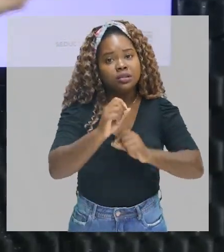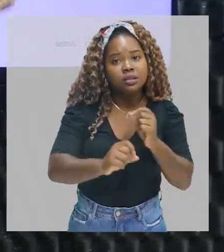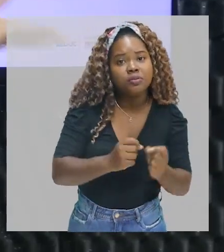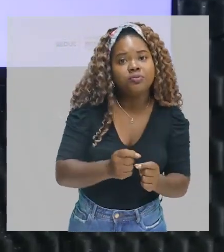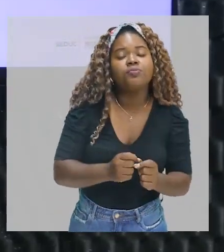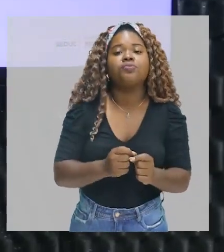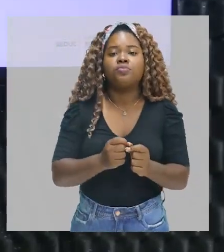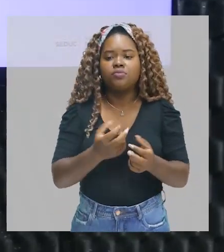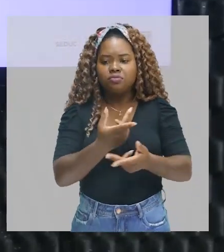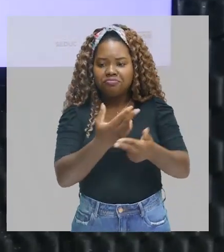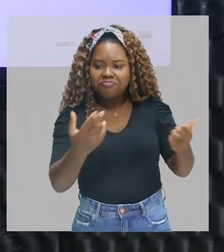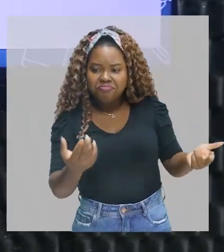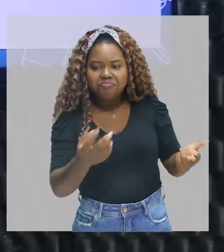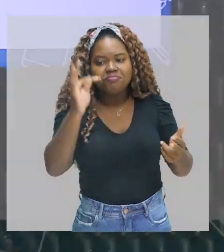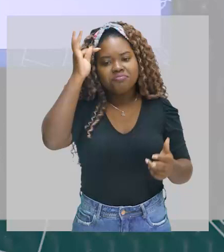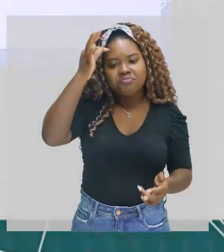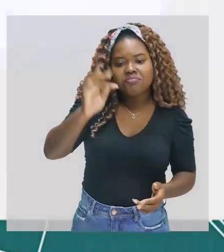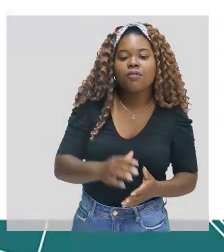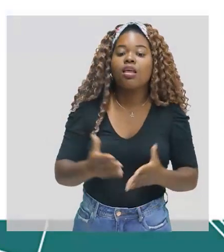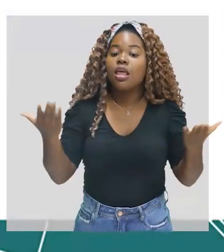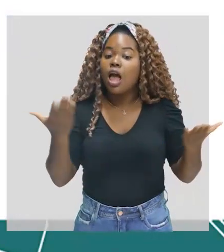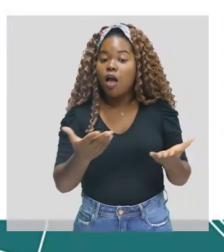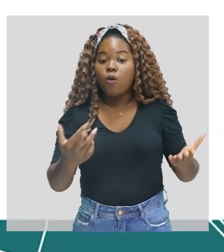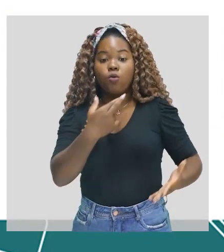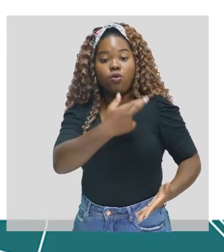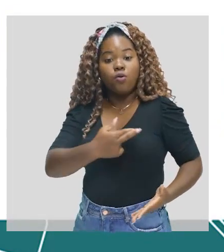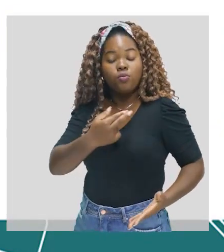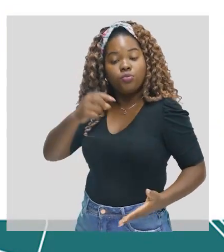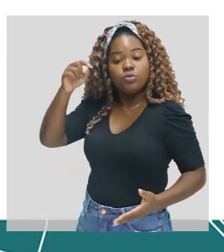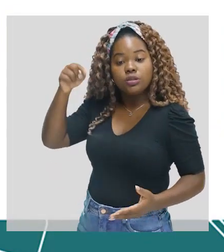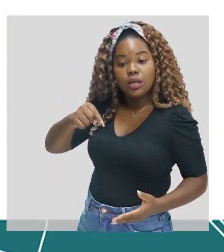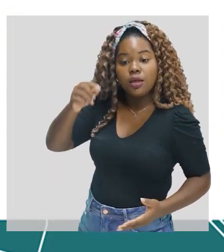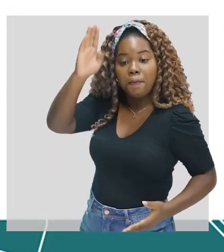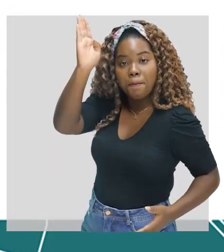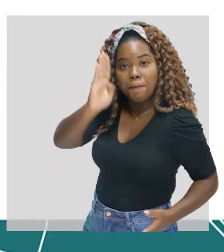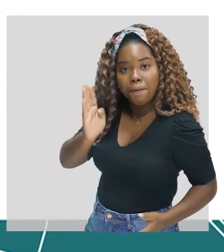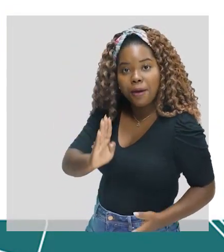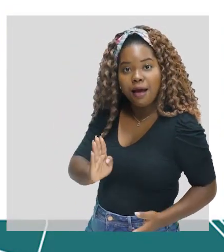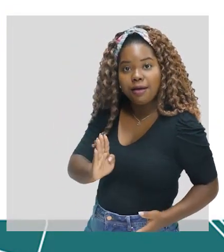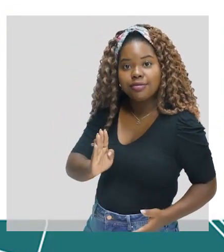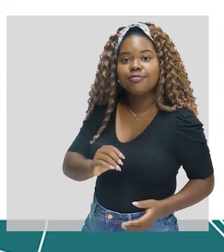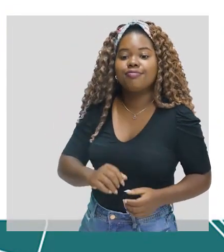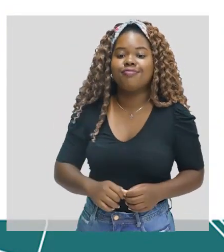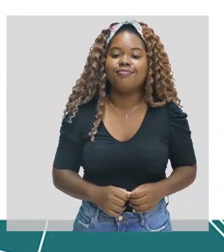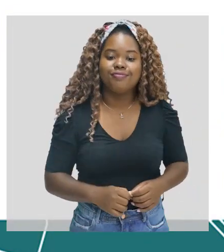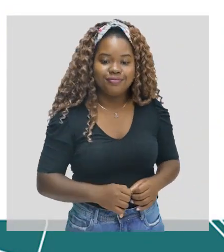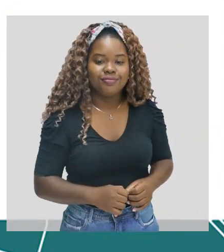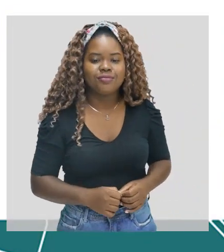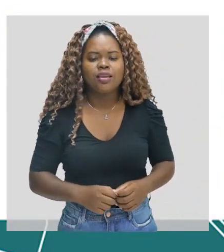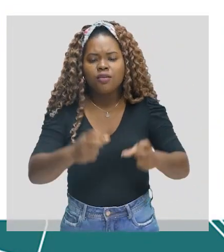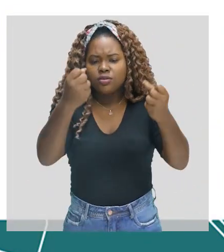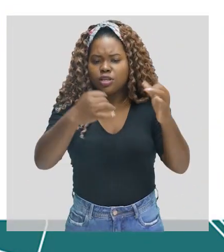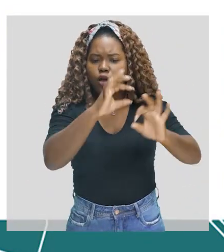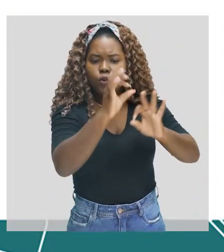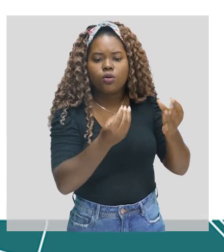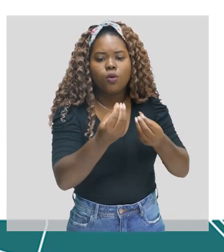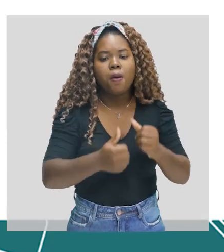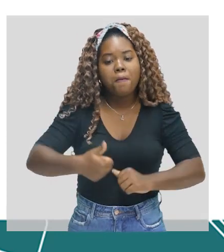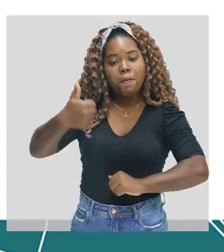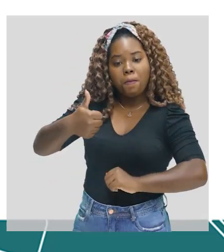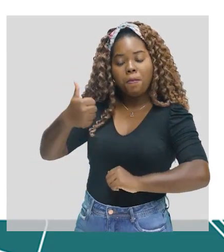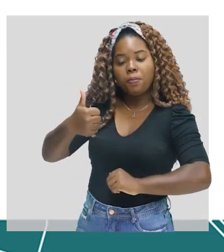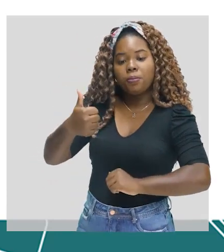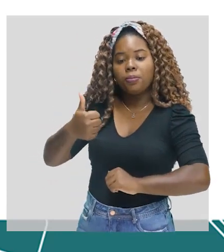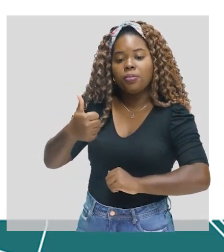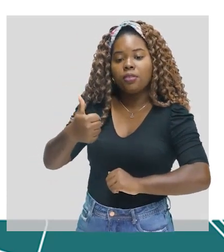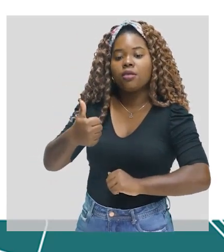colonizador. E agora o romantismo aqui no Brasil, tá? Eu coloquei romantismo em terras brasileiras. Vamos falar novamente de romantismo, vamos falar de